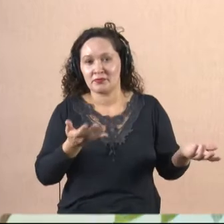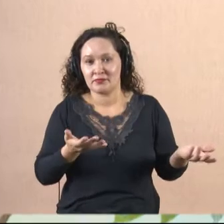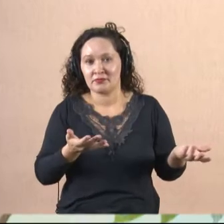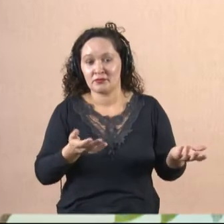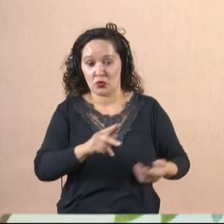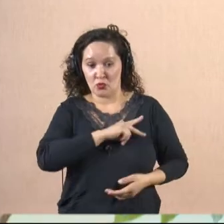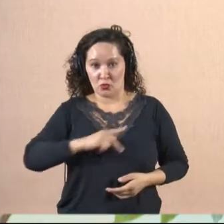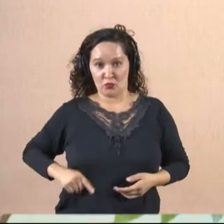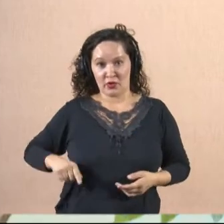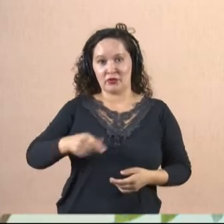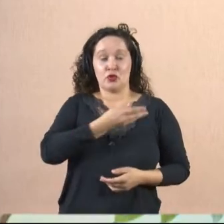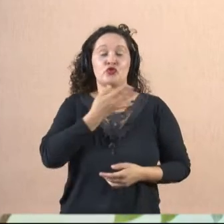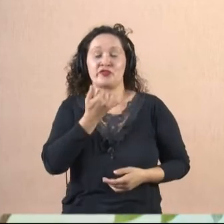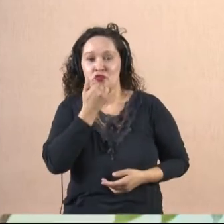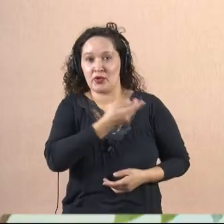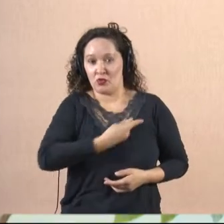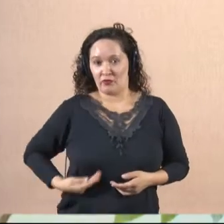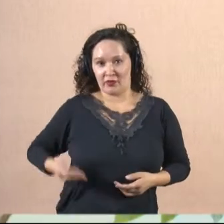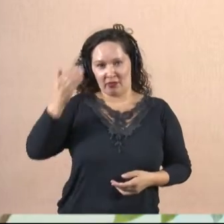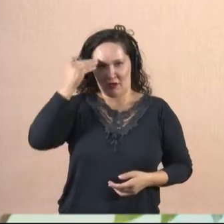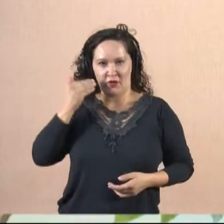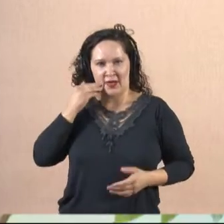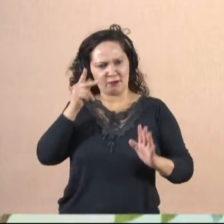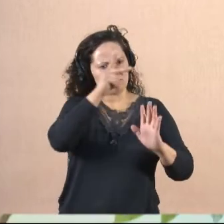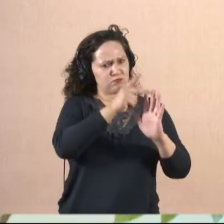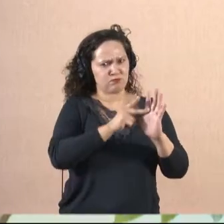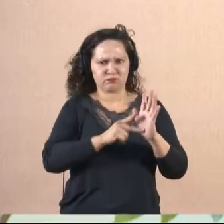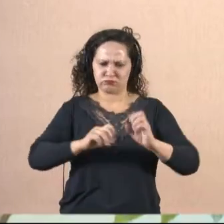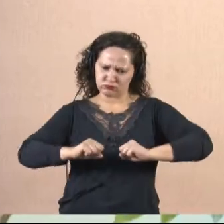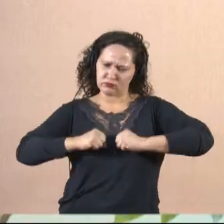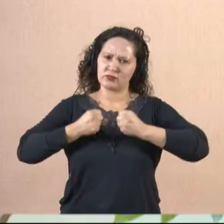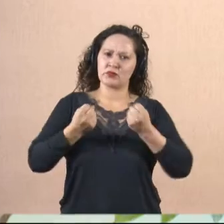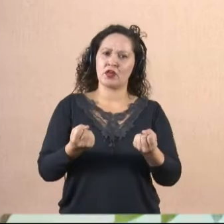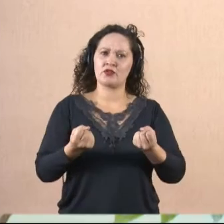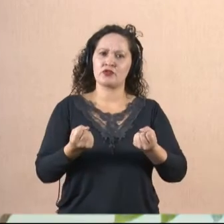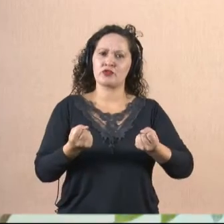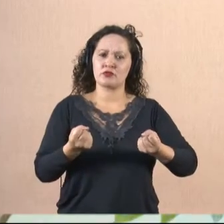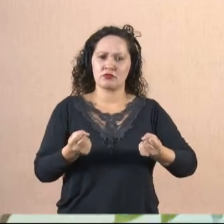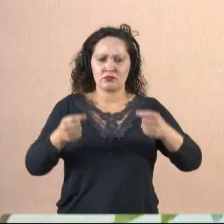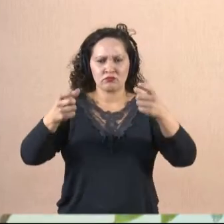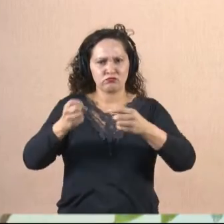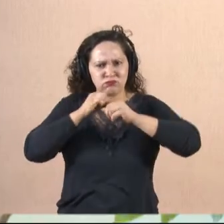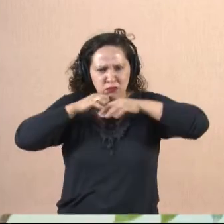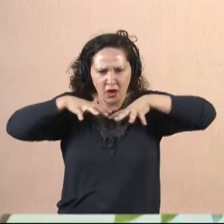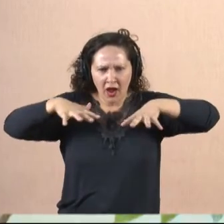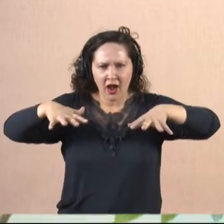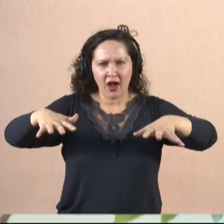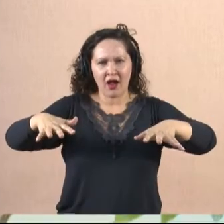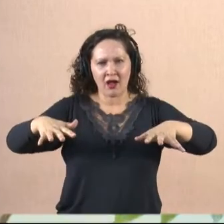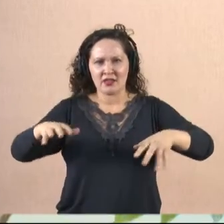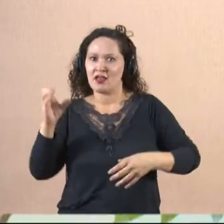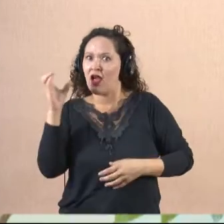o governo da coreia tem um plano ambicioso de colocar uma ampla